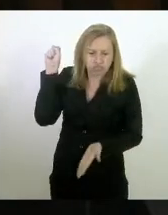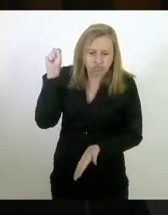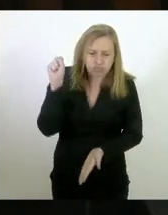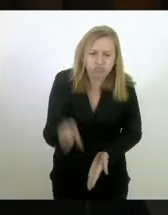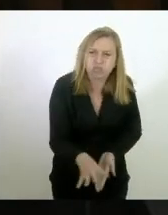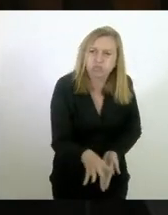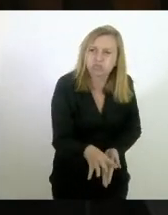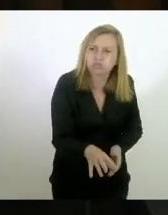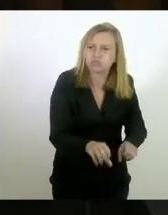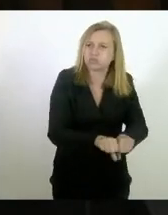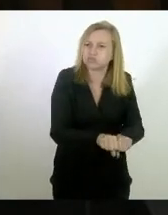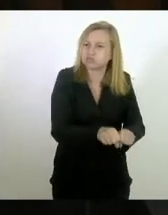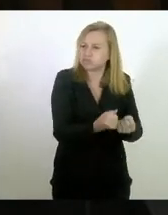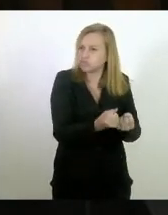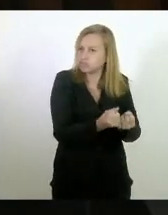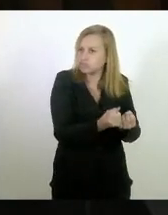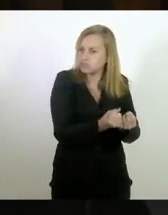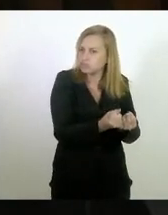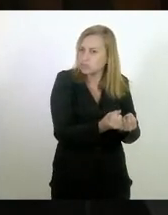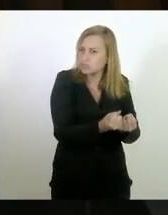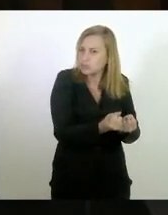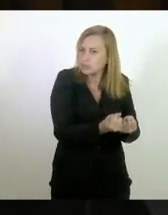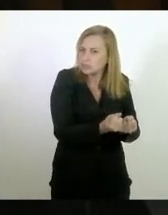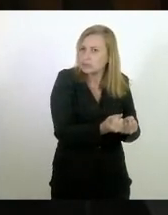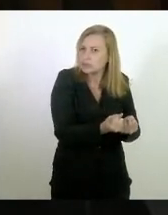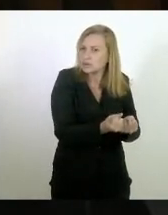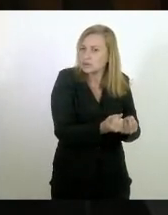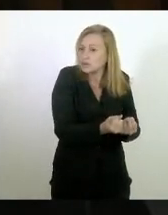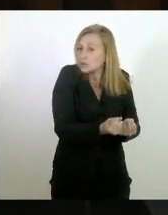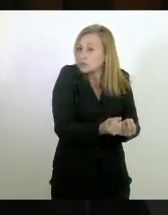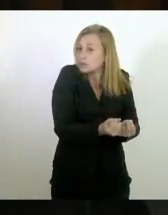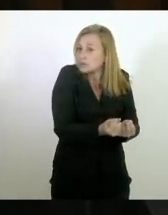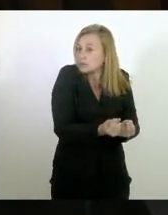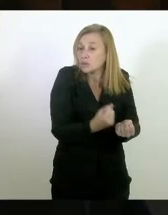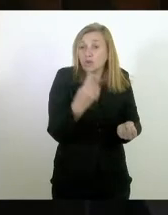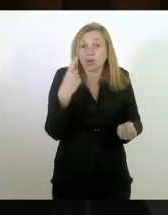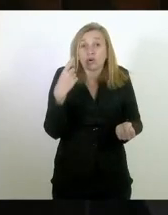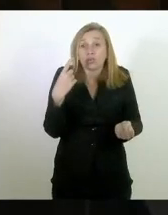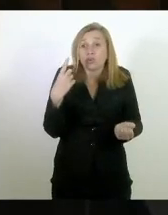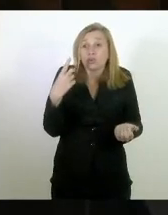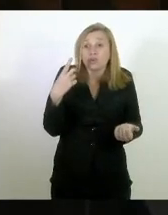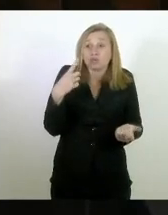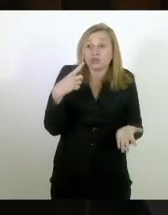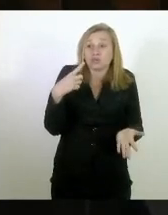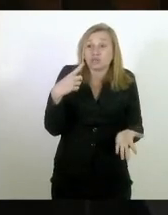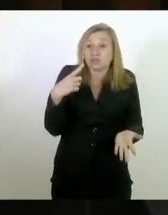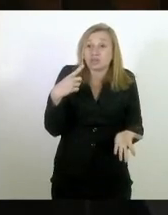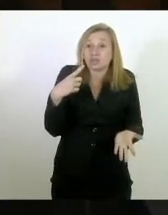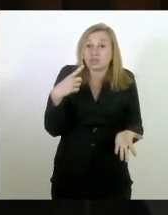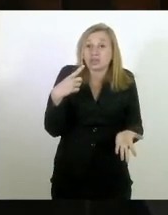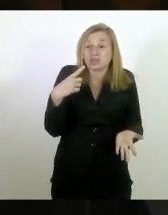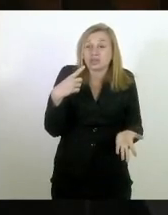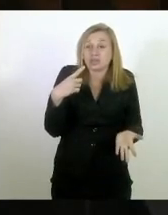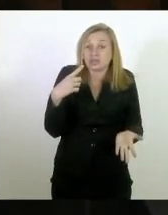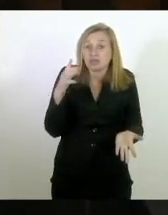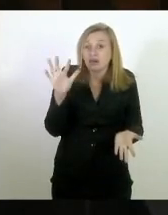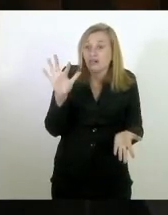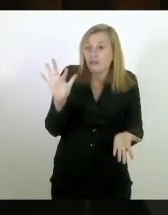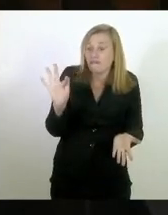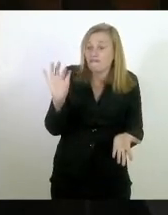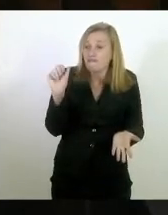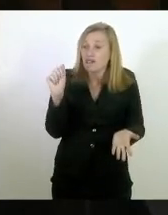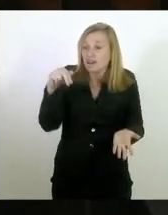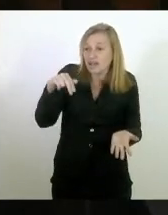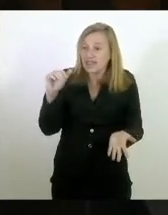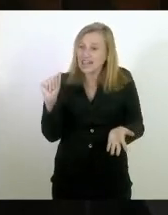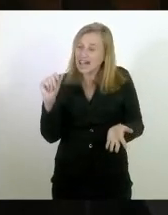quebradas por fanáticos religiosos que fazem a mesma a tem a mesma atitude